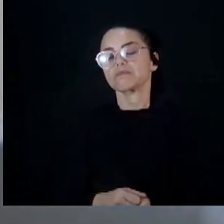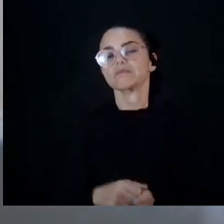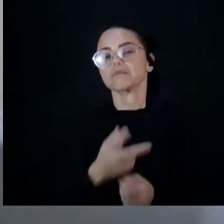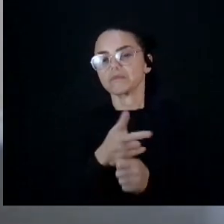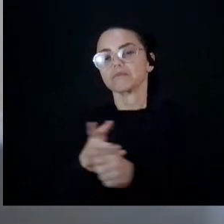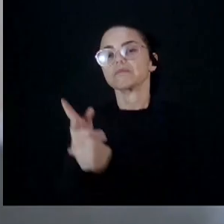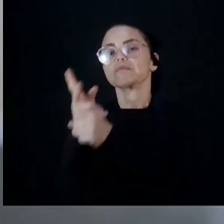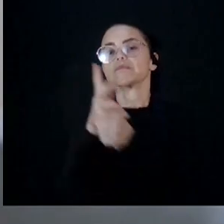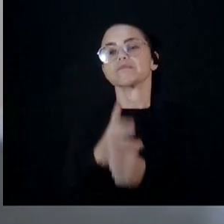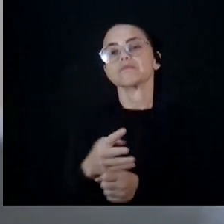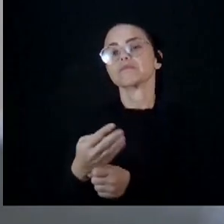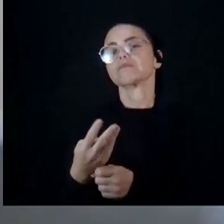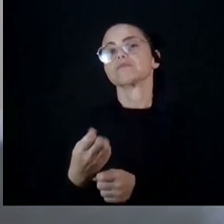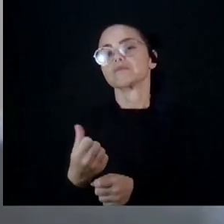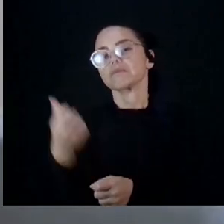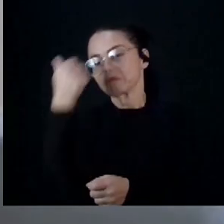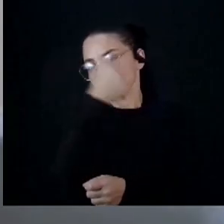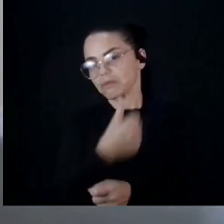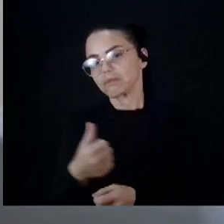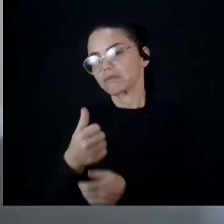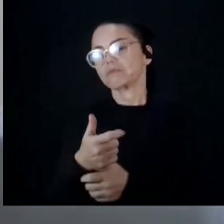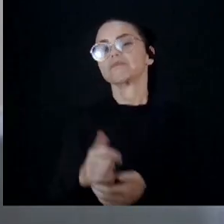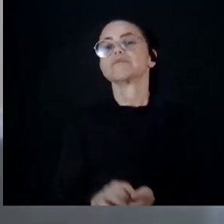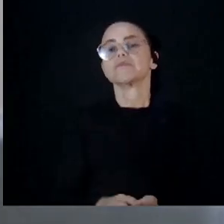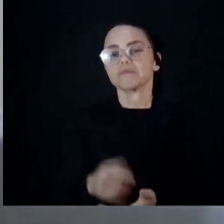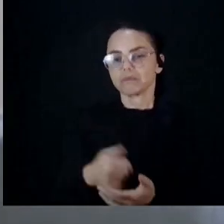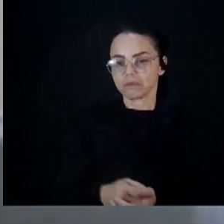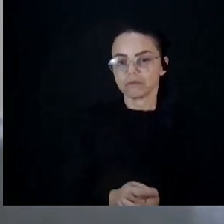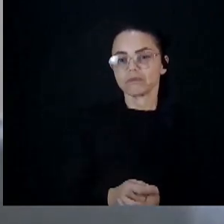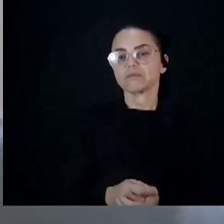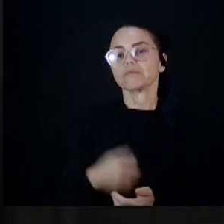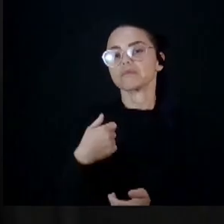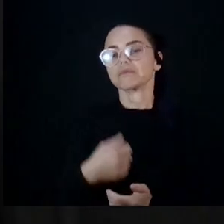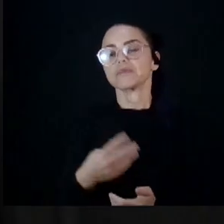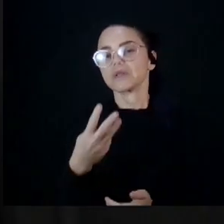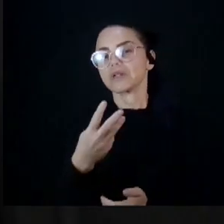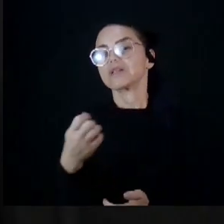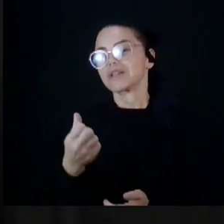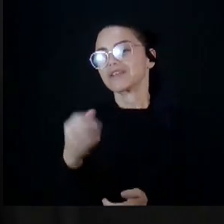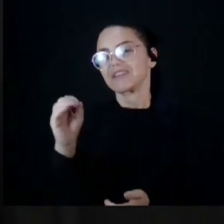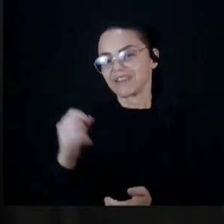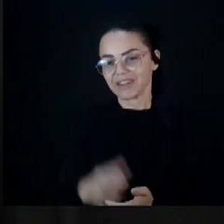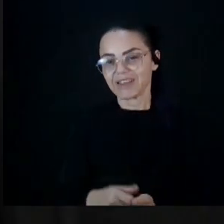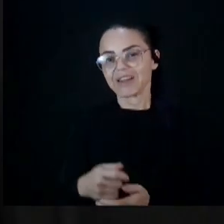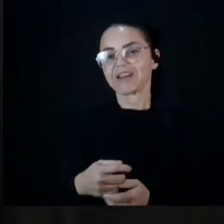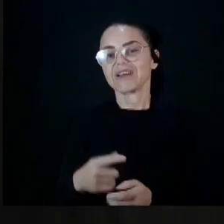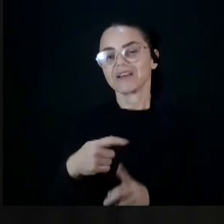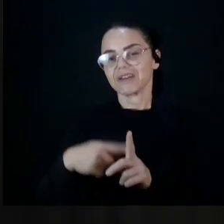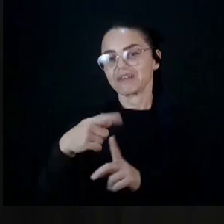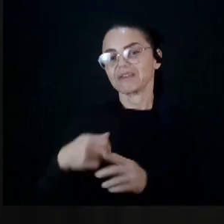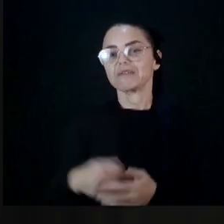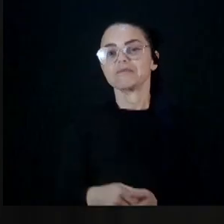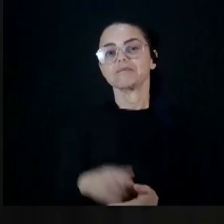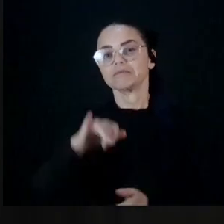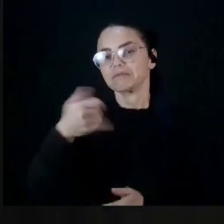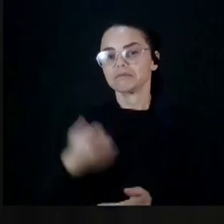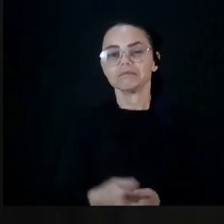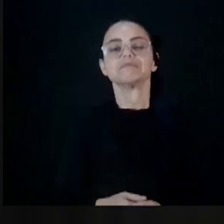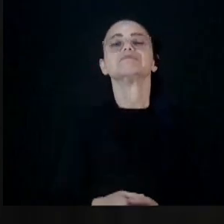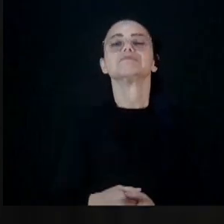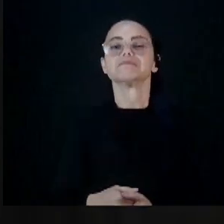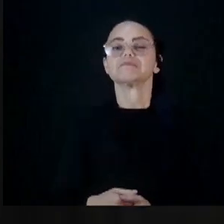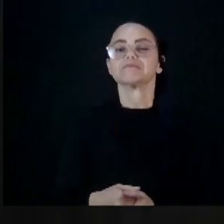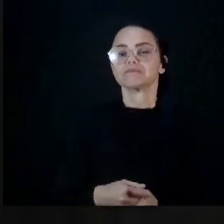quanto pensar sobre um impedimento, uma falta, algo do tipo. E aproveitando um pouco do gancho da